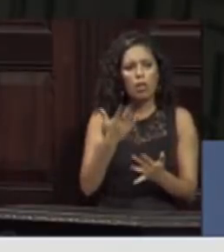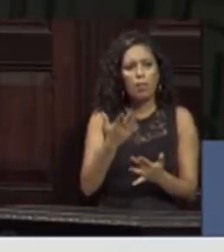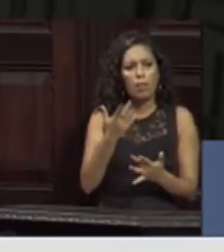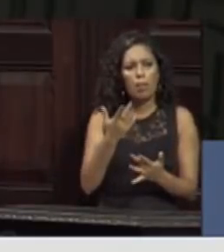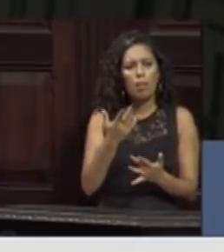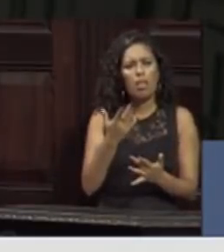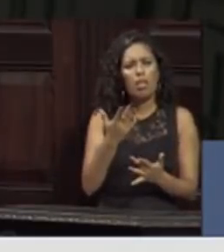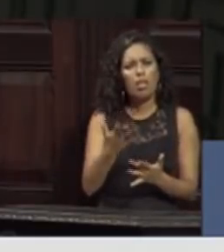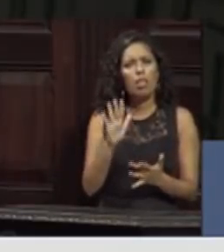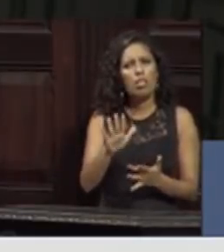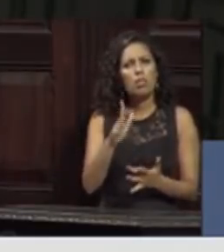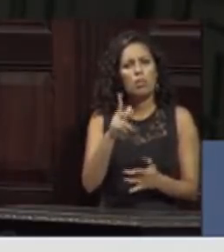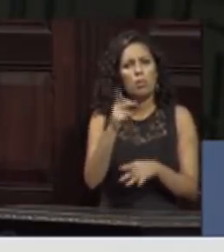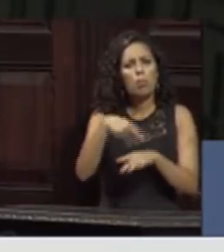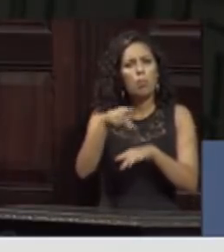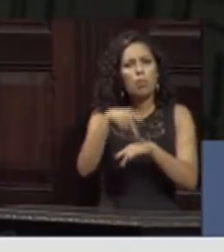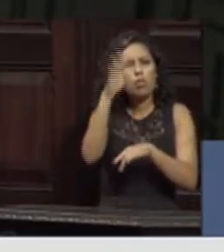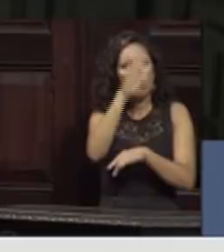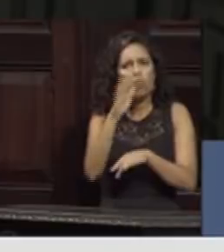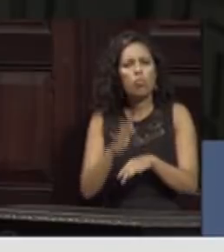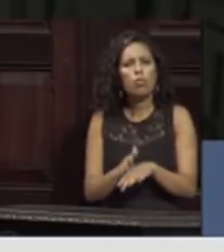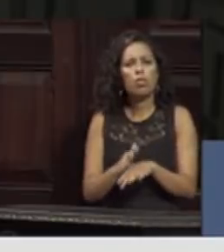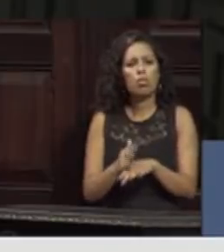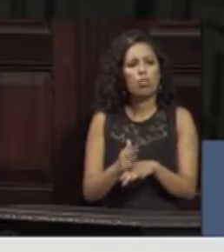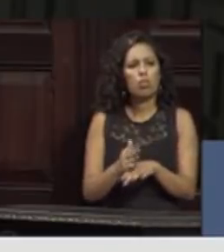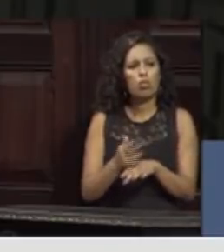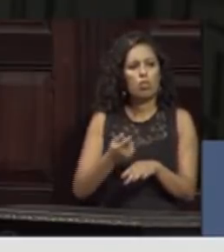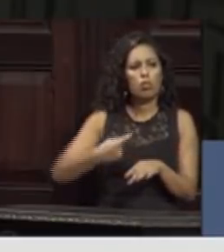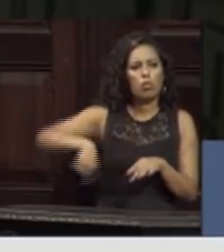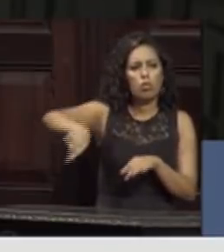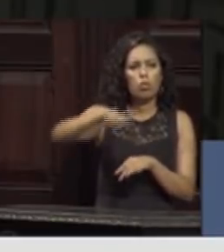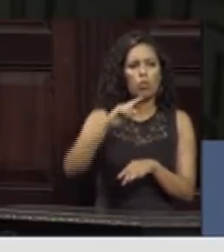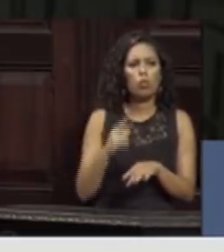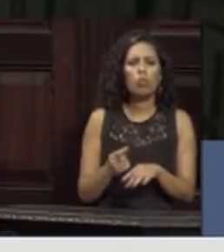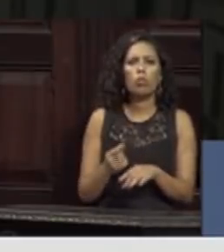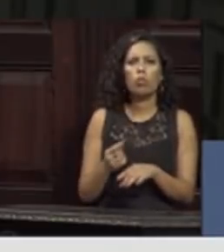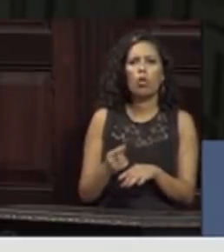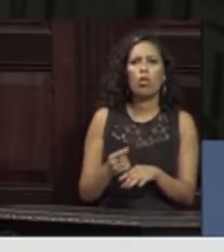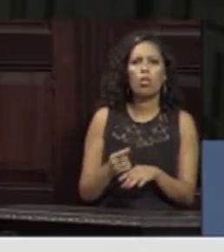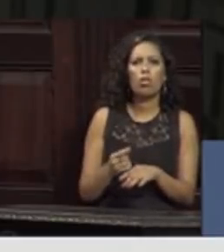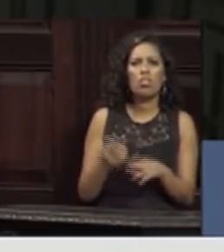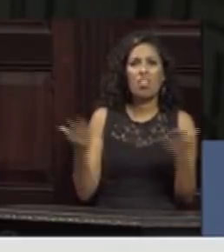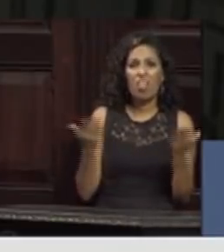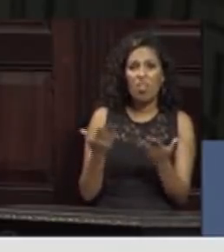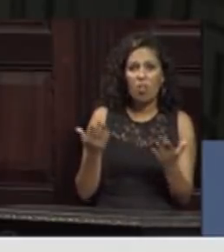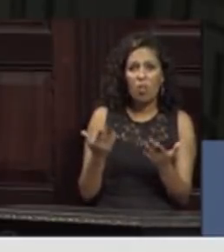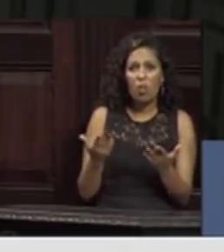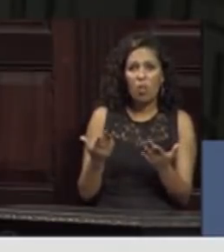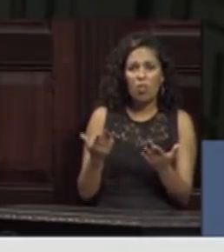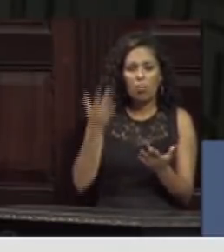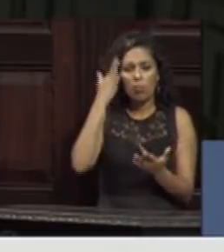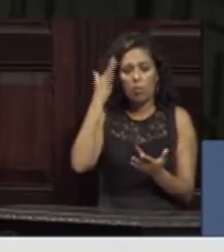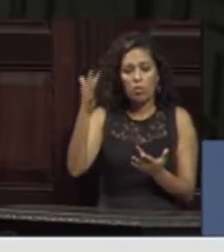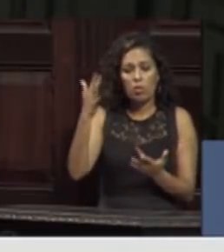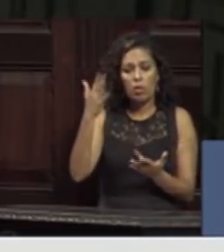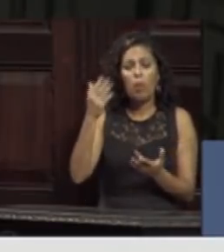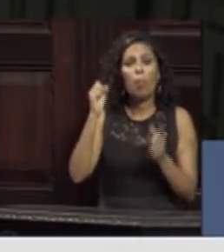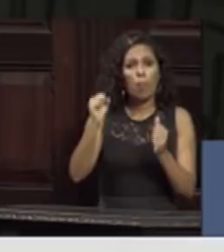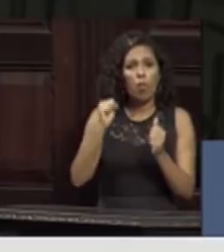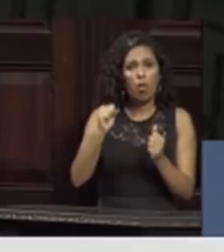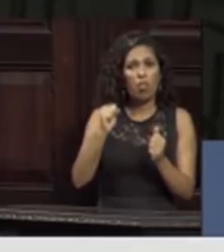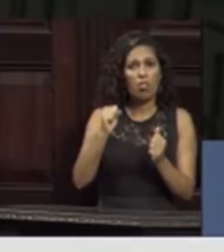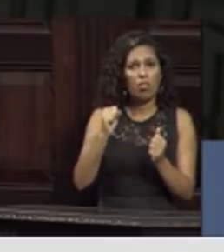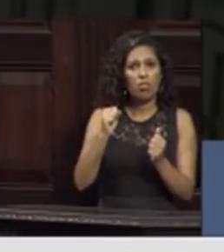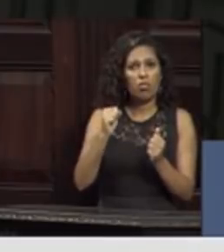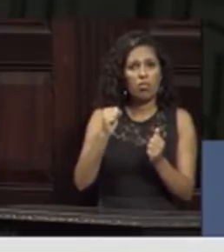nos colocarmos contra, pode ser sim um prejuízo para o Estado do Rio de Janeiro. Eu não me